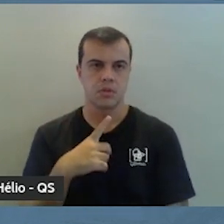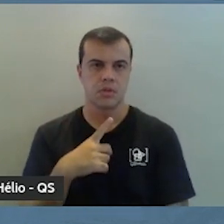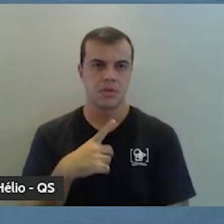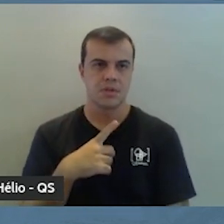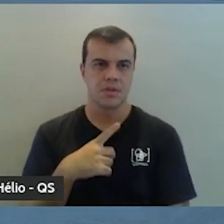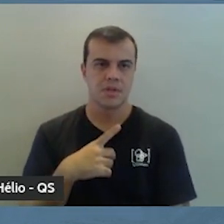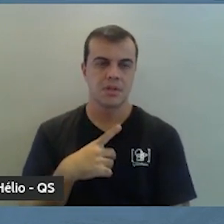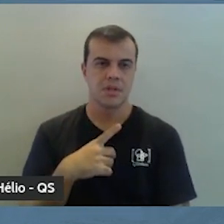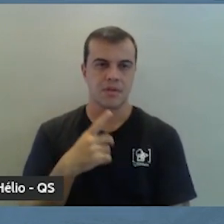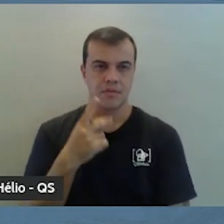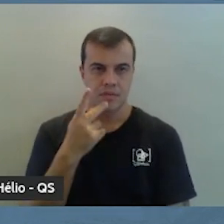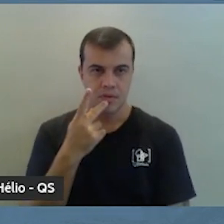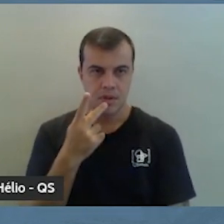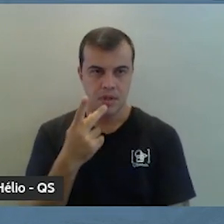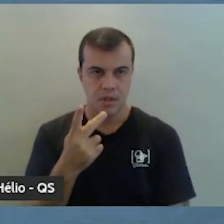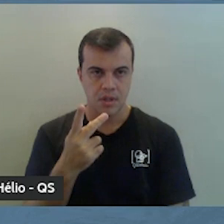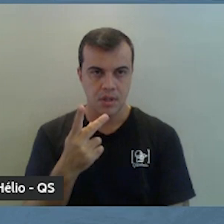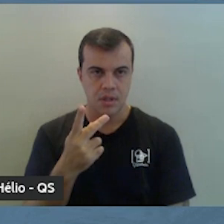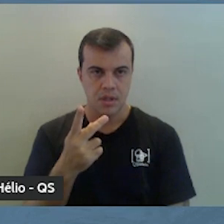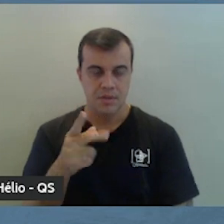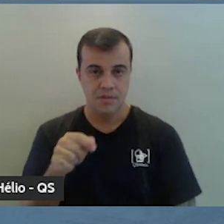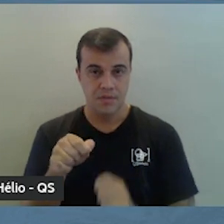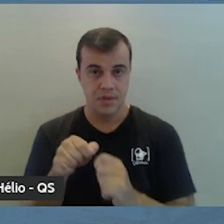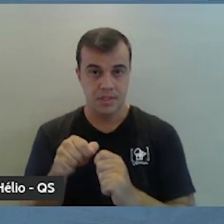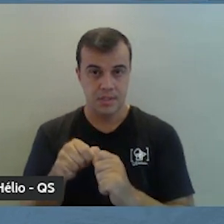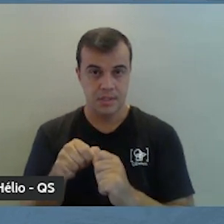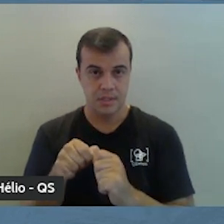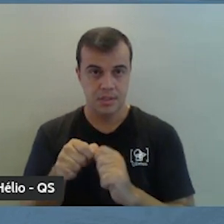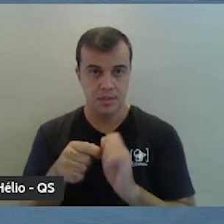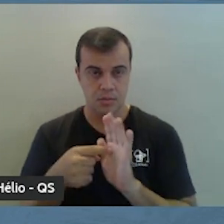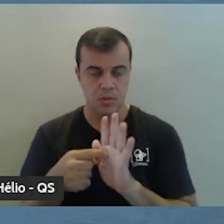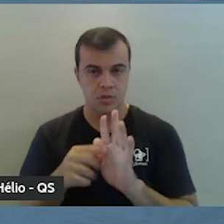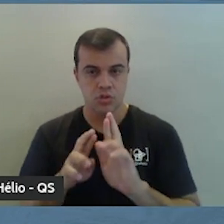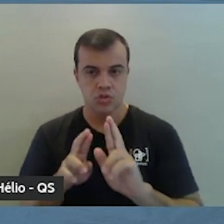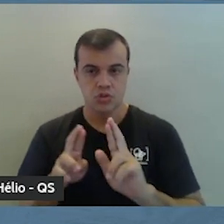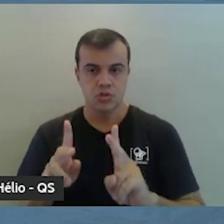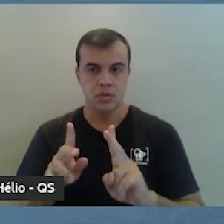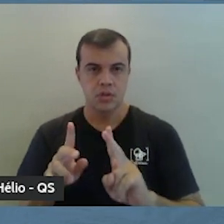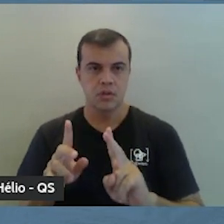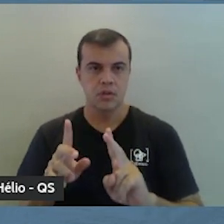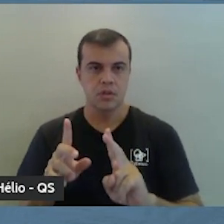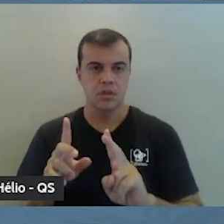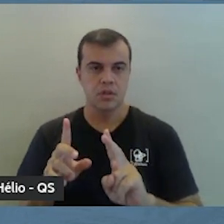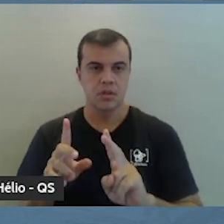Esse triângulo que essa torre faz, ele estanca, ele torna